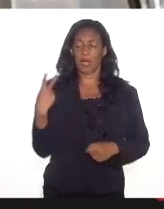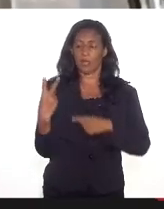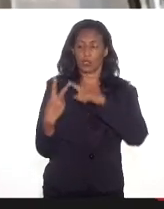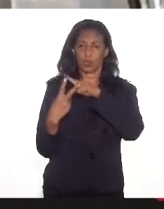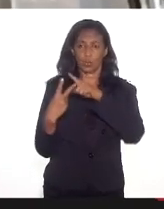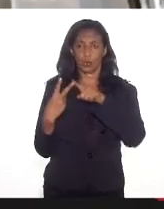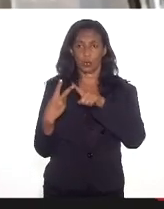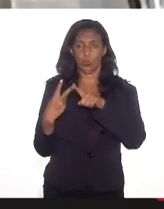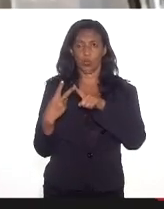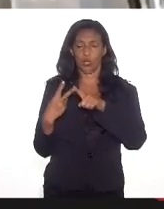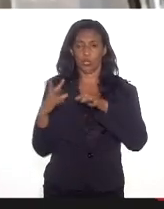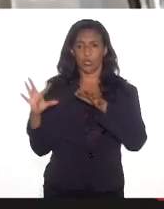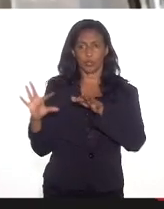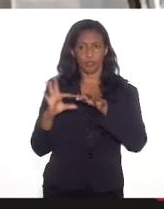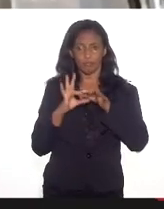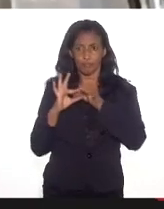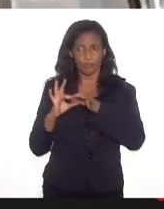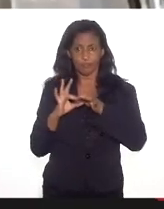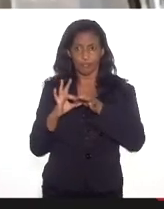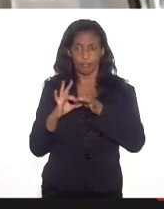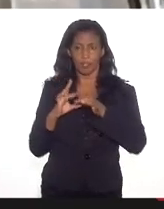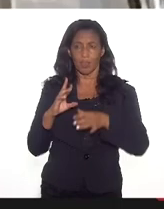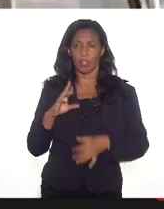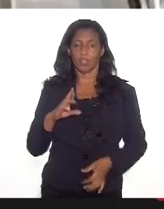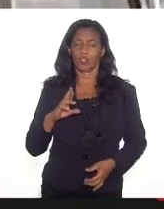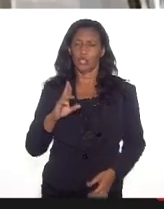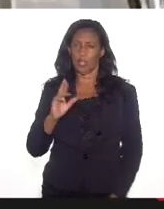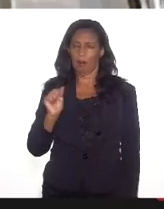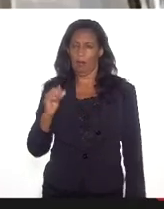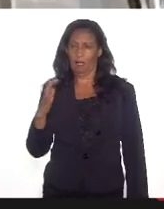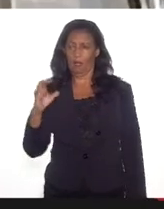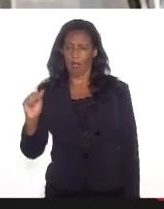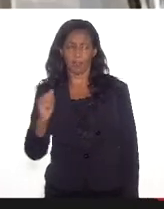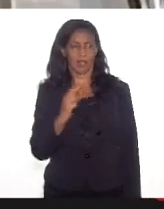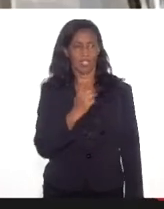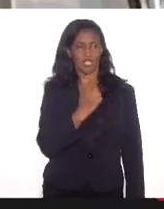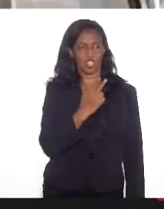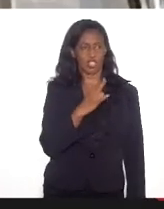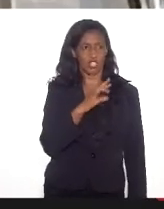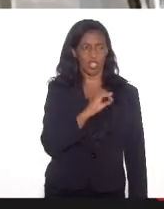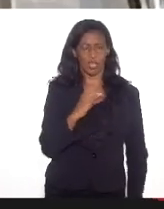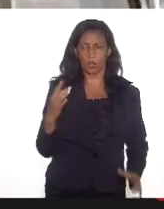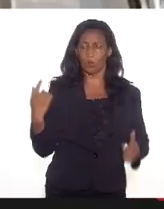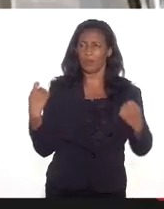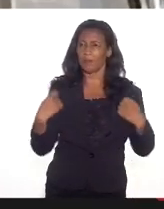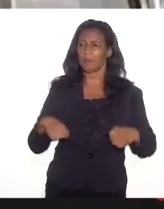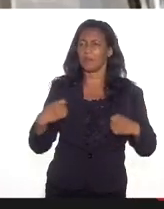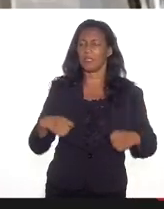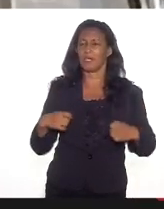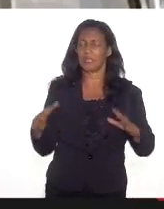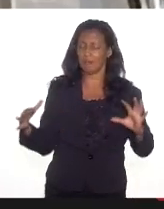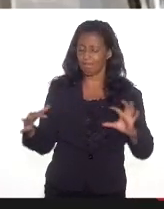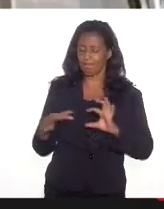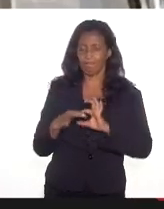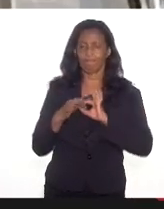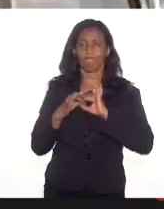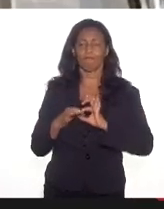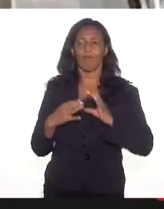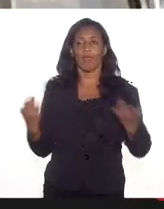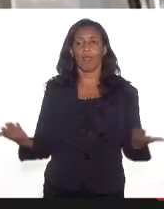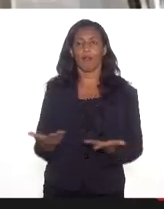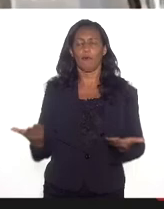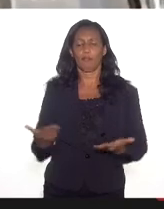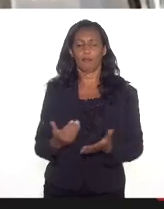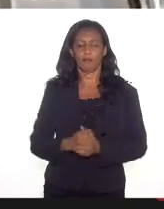dimensões chave de raça e gênero para as medidas prioritárias que a gente acha que precisam ser realizadas agora